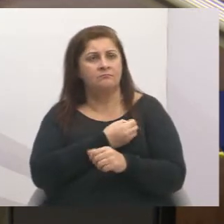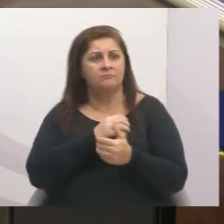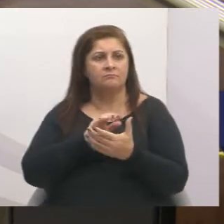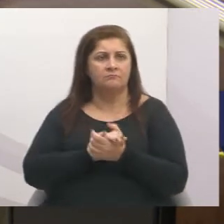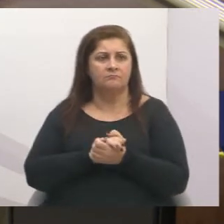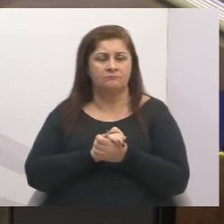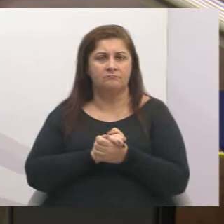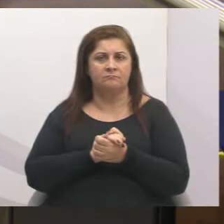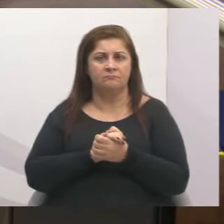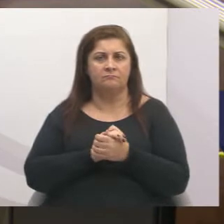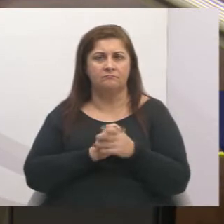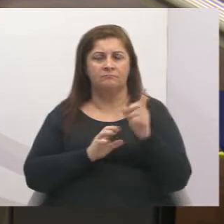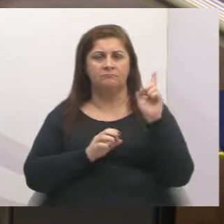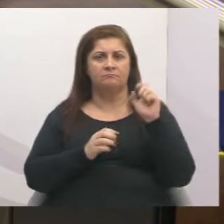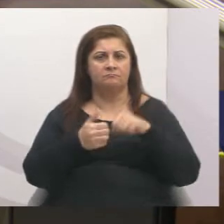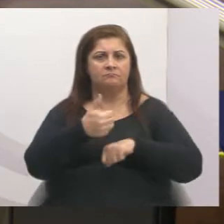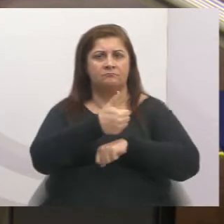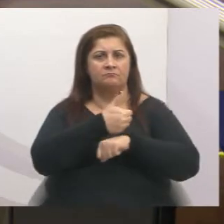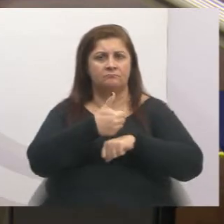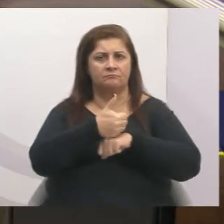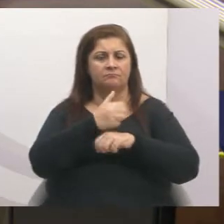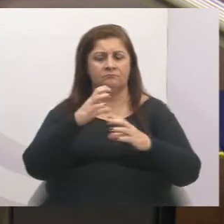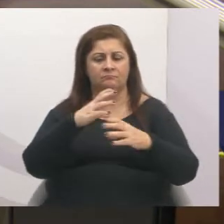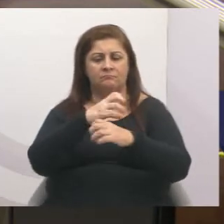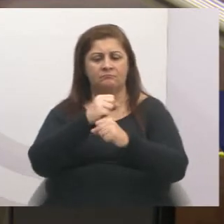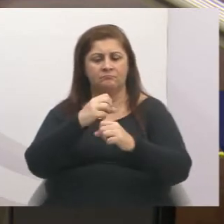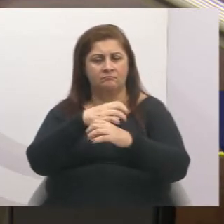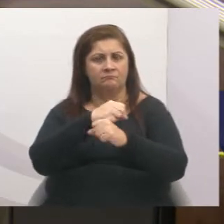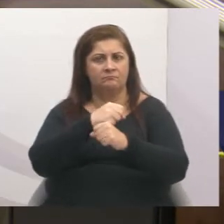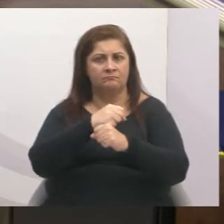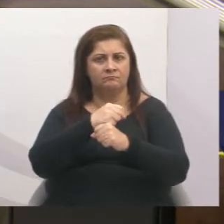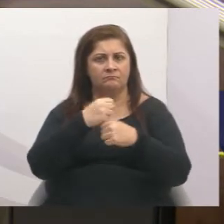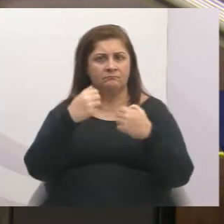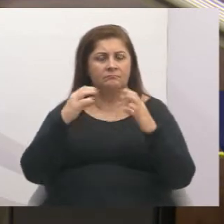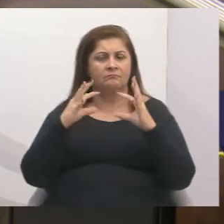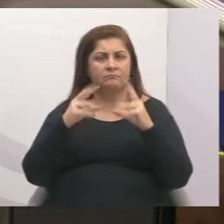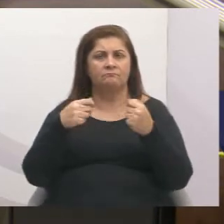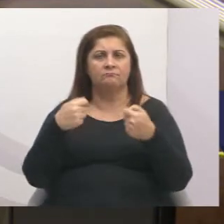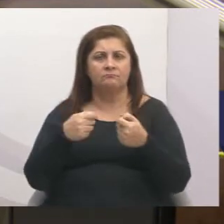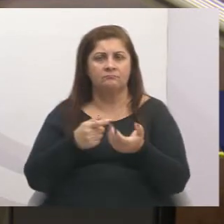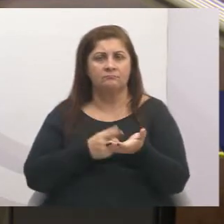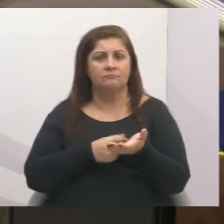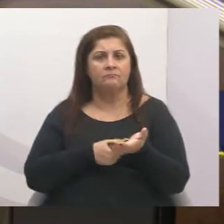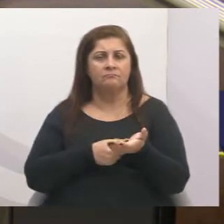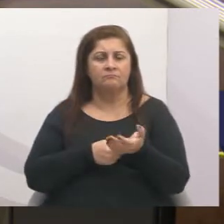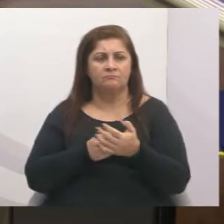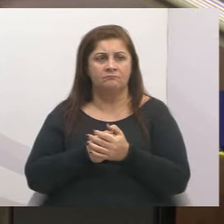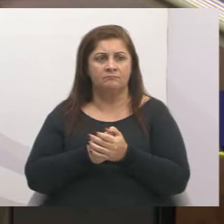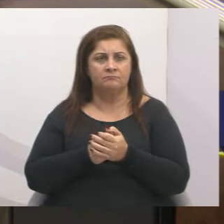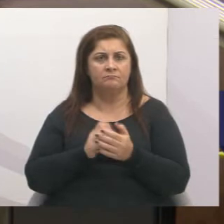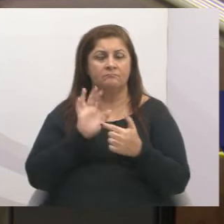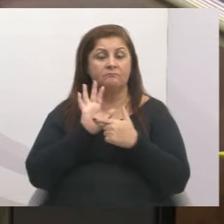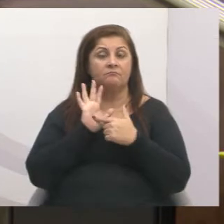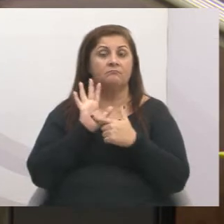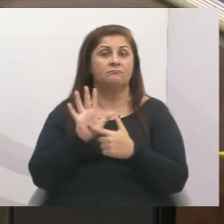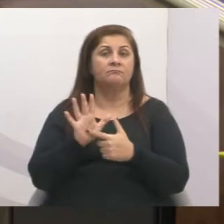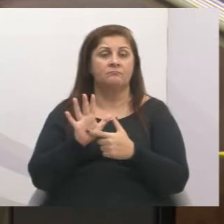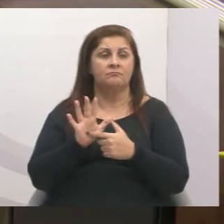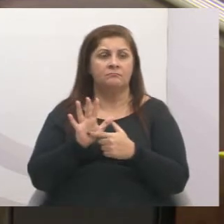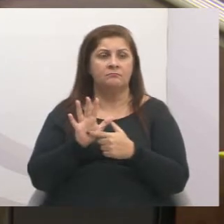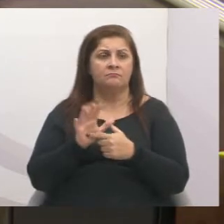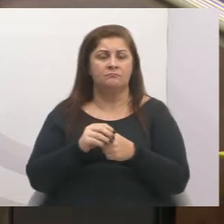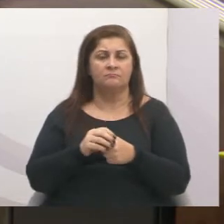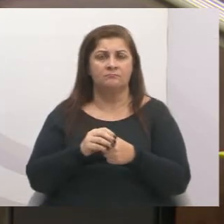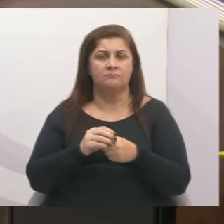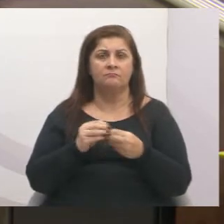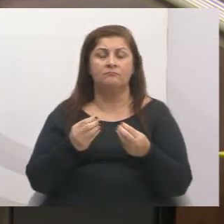como profissional da ciência exata, eu acho que tudo tem que ser planejado com demonstrativo.